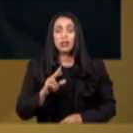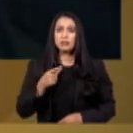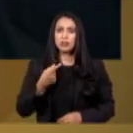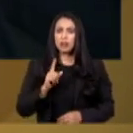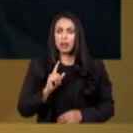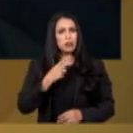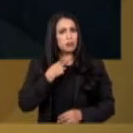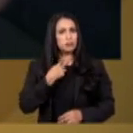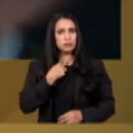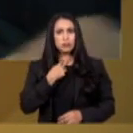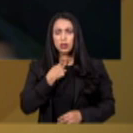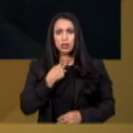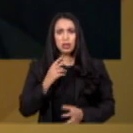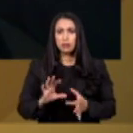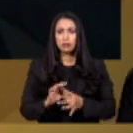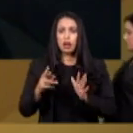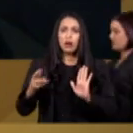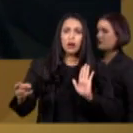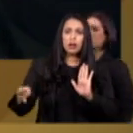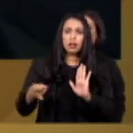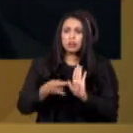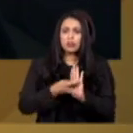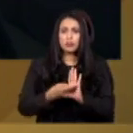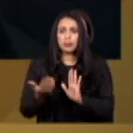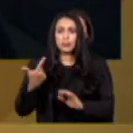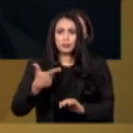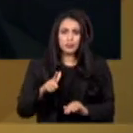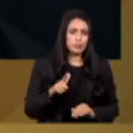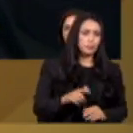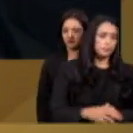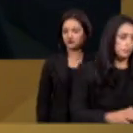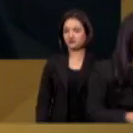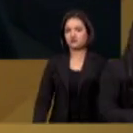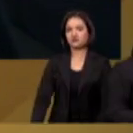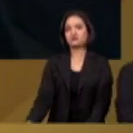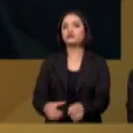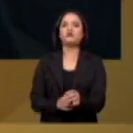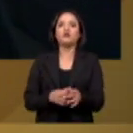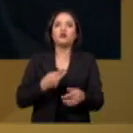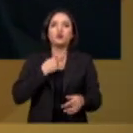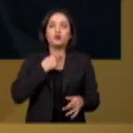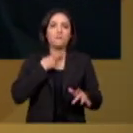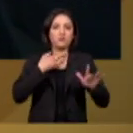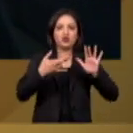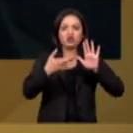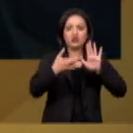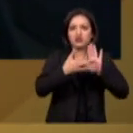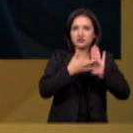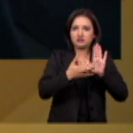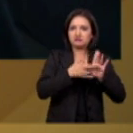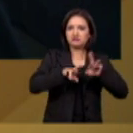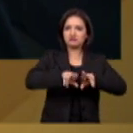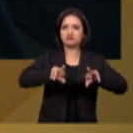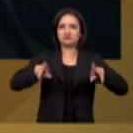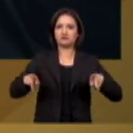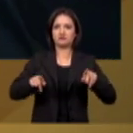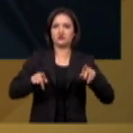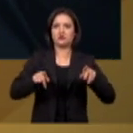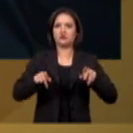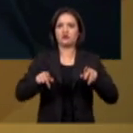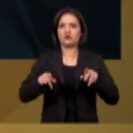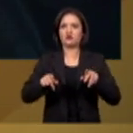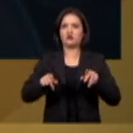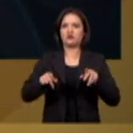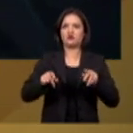a possibilidade de um regimento interno outro exemplo que faz mais antigos também escutar